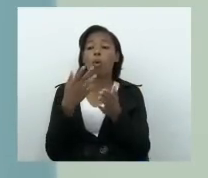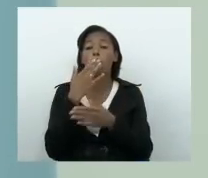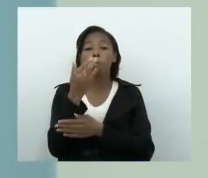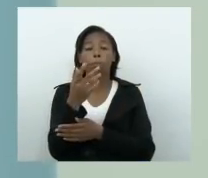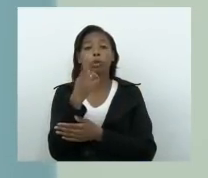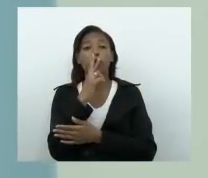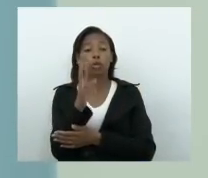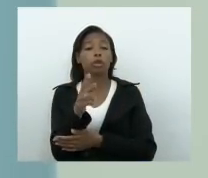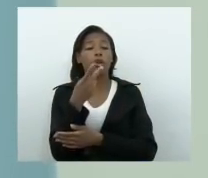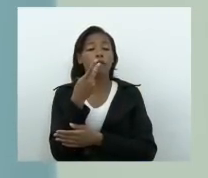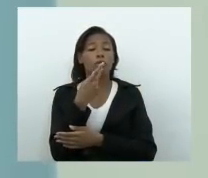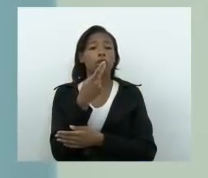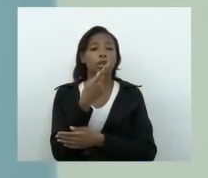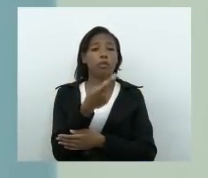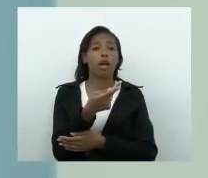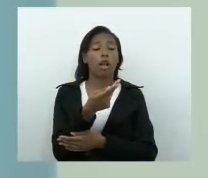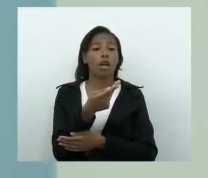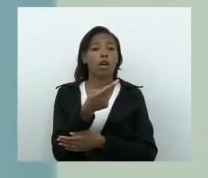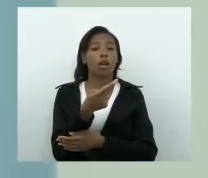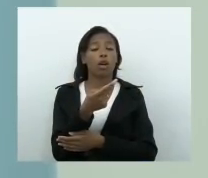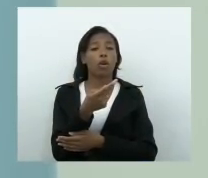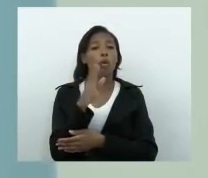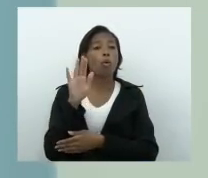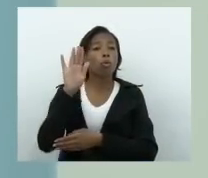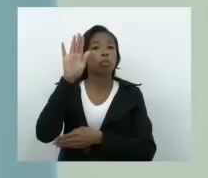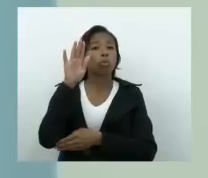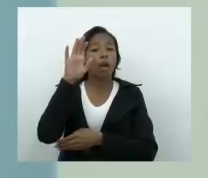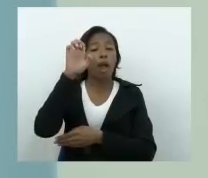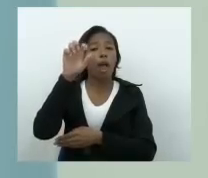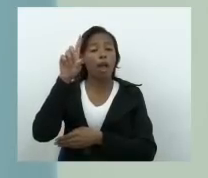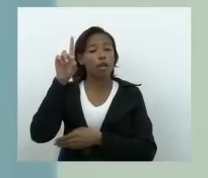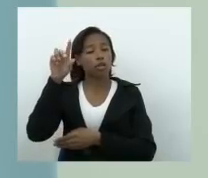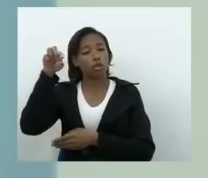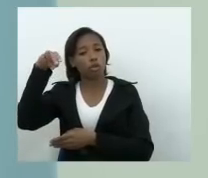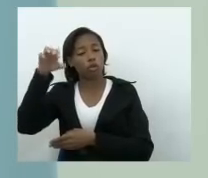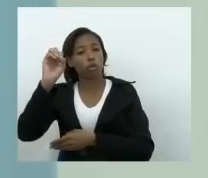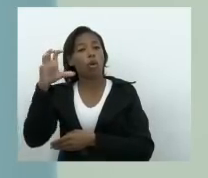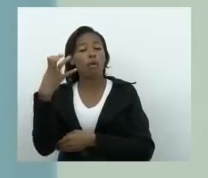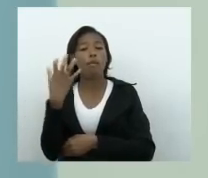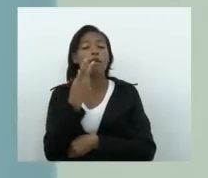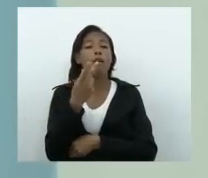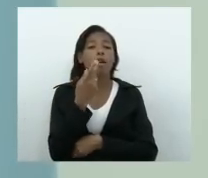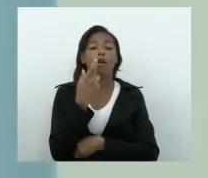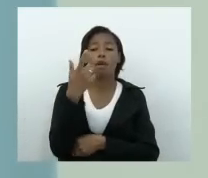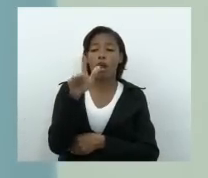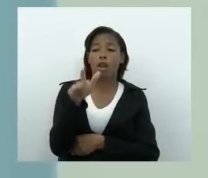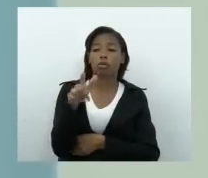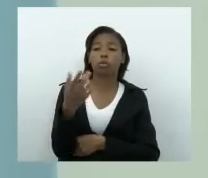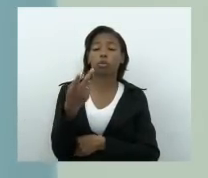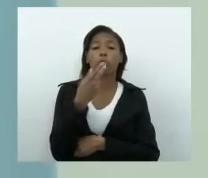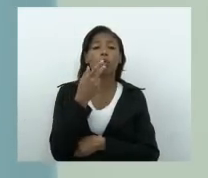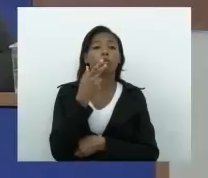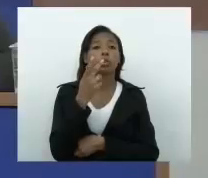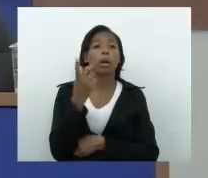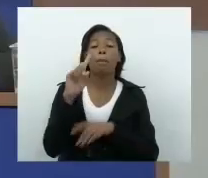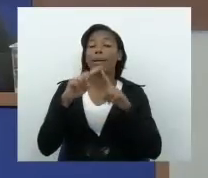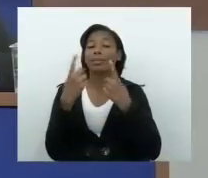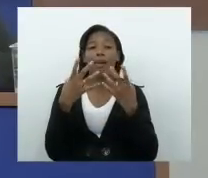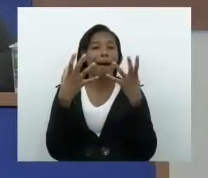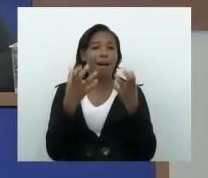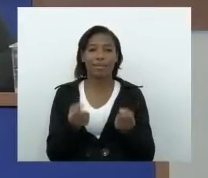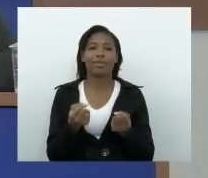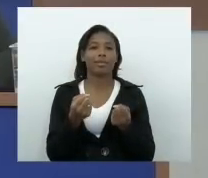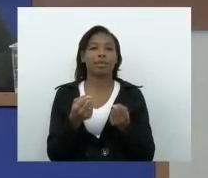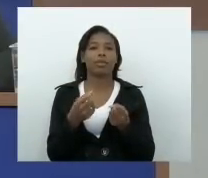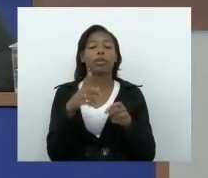pedido de direito de resposta solicitado pelo candidato Edson Albertão, do PSOL. Esse pedido foi deferido e,